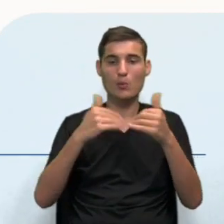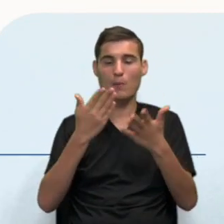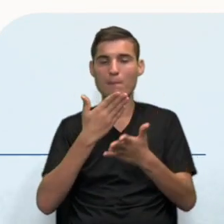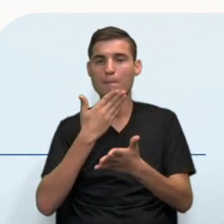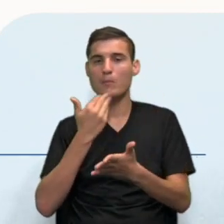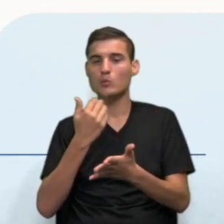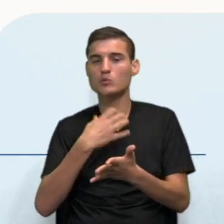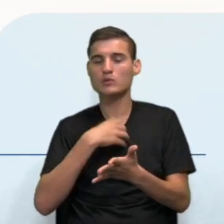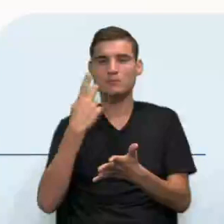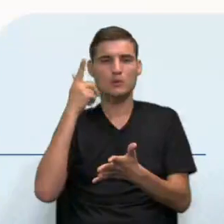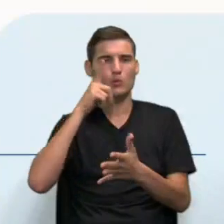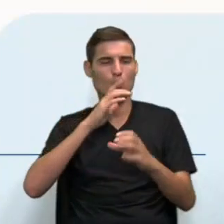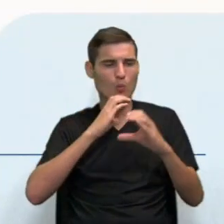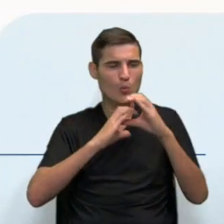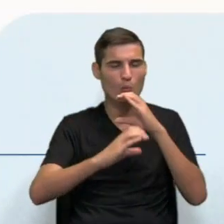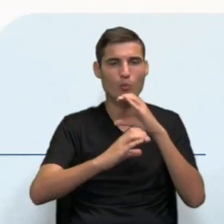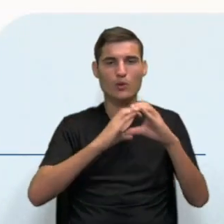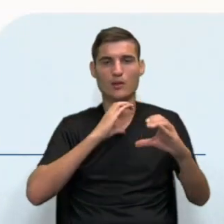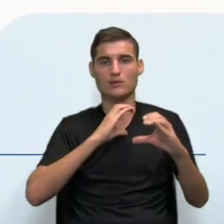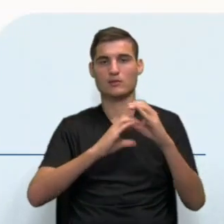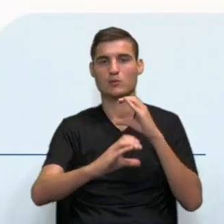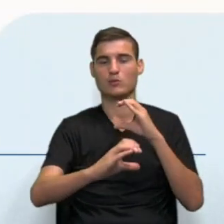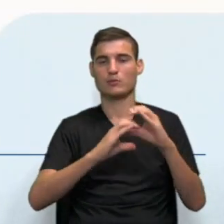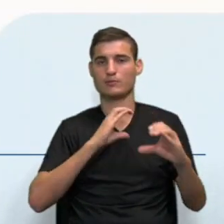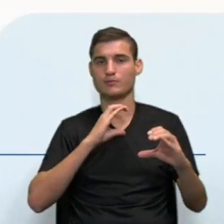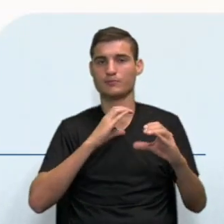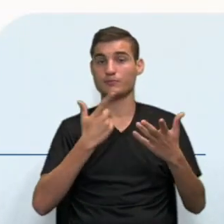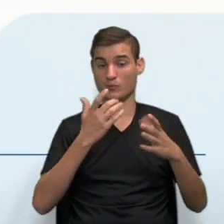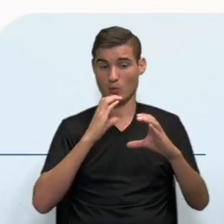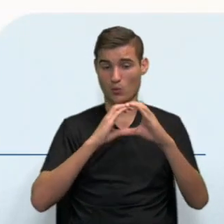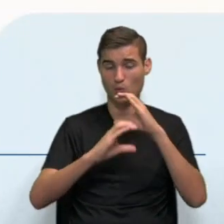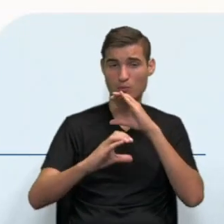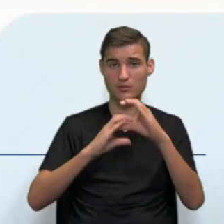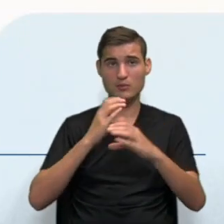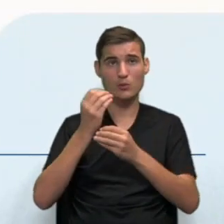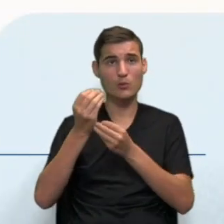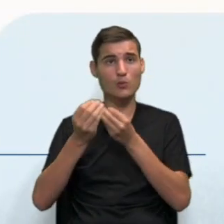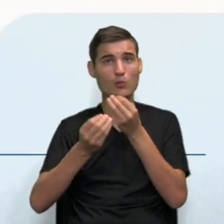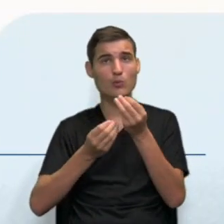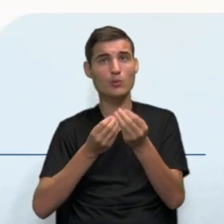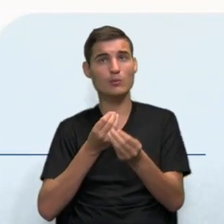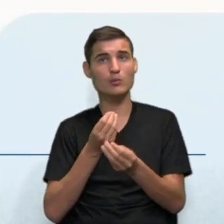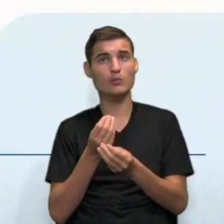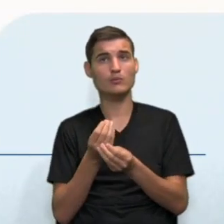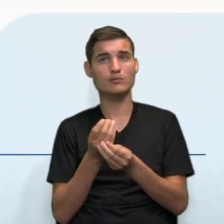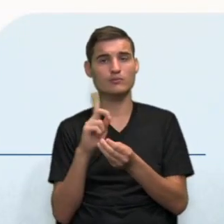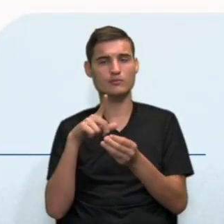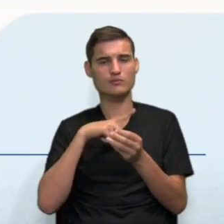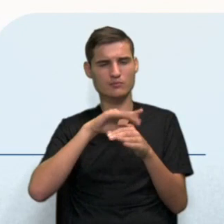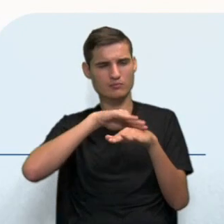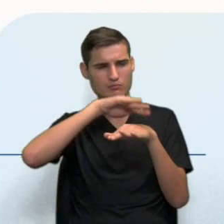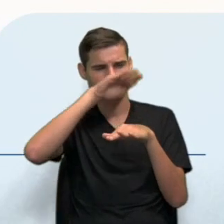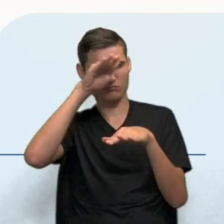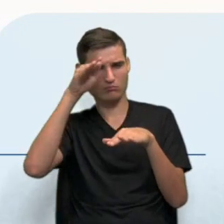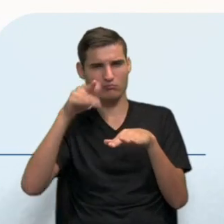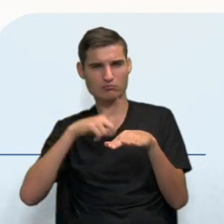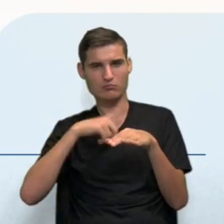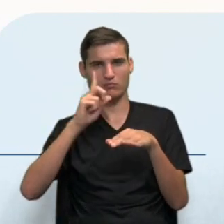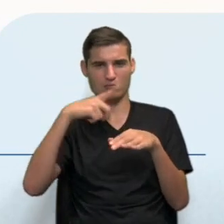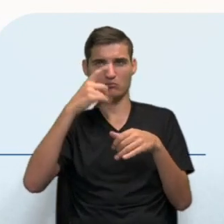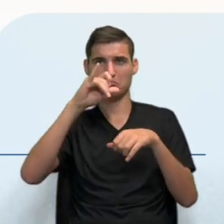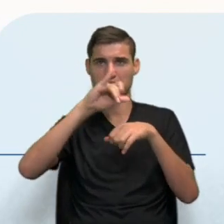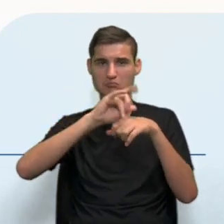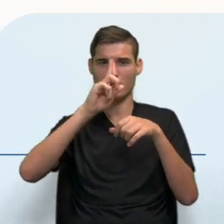gente fazer a comunicação. Então, como que é essa comunicação? Então, tem lá, no alto de um morro, tem a